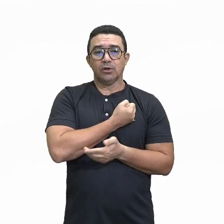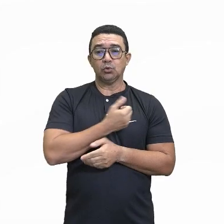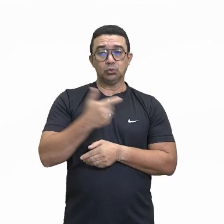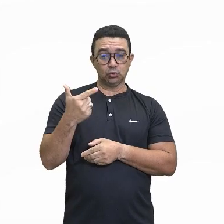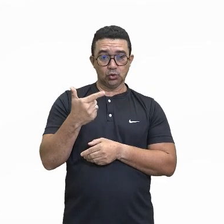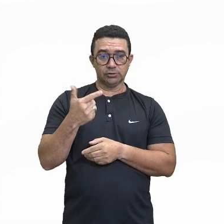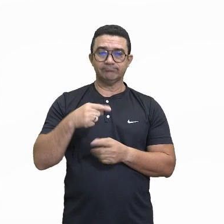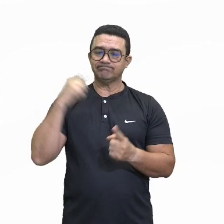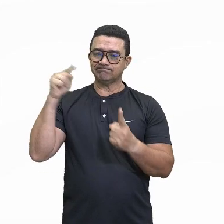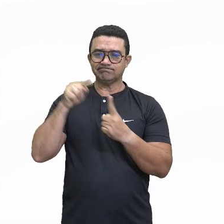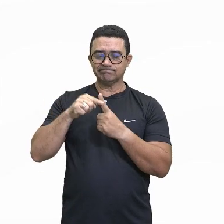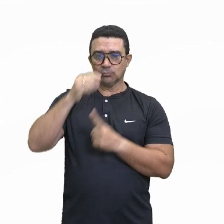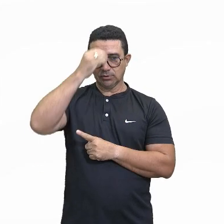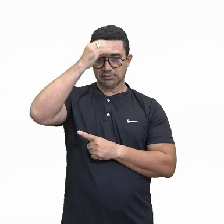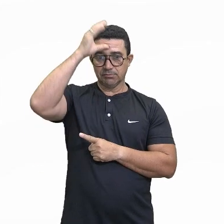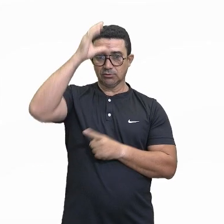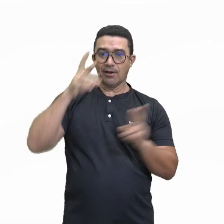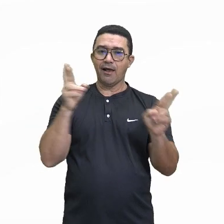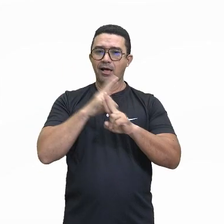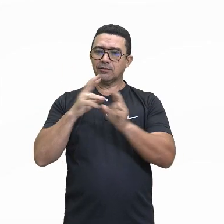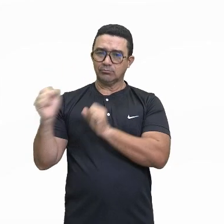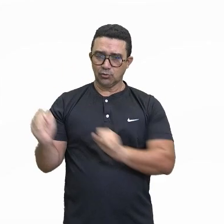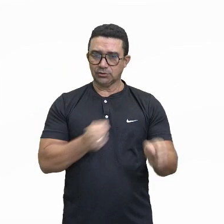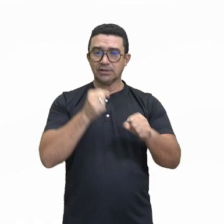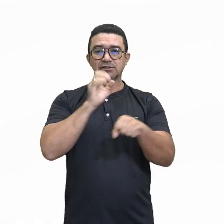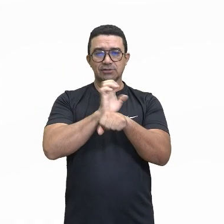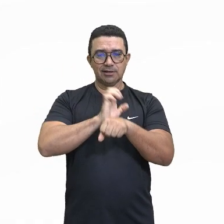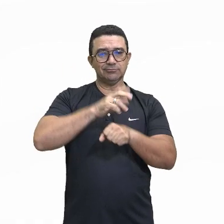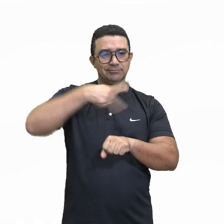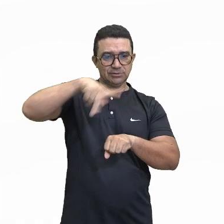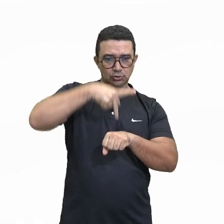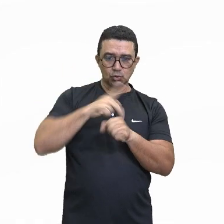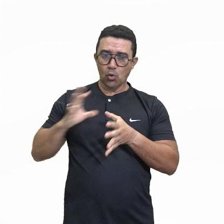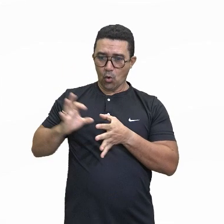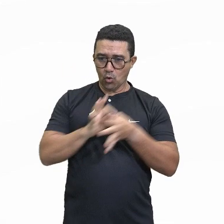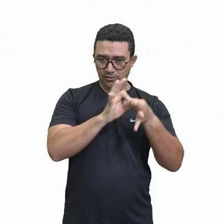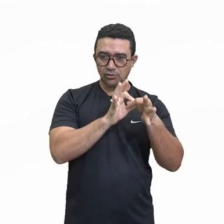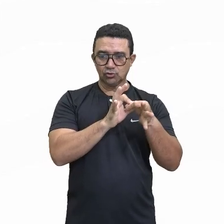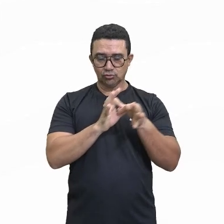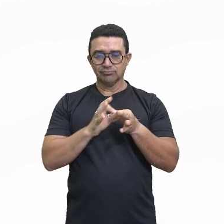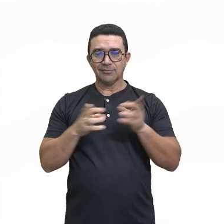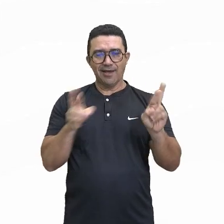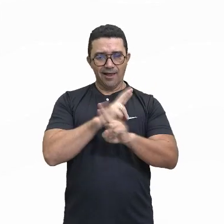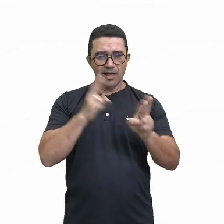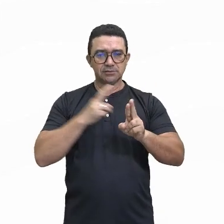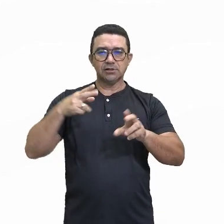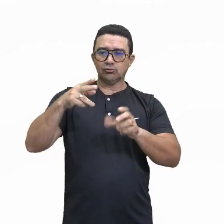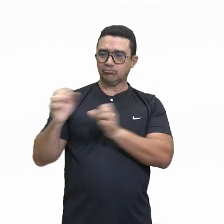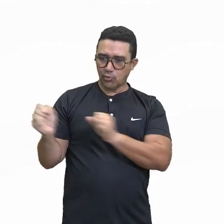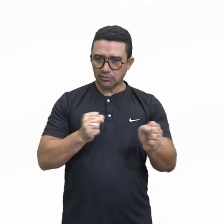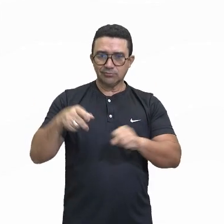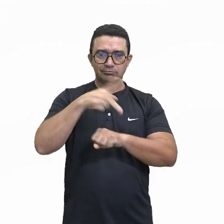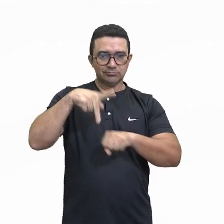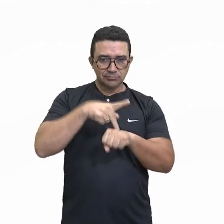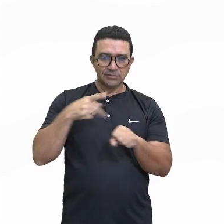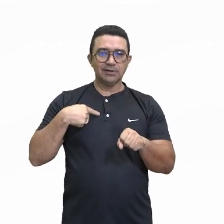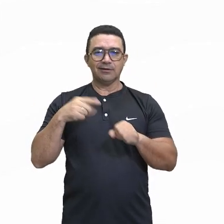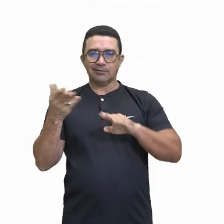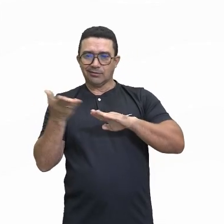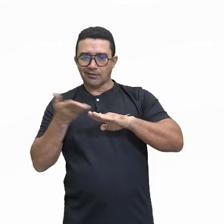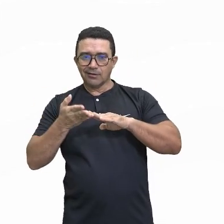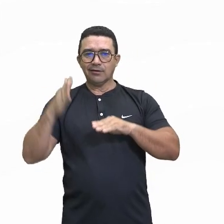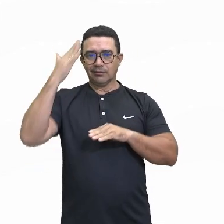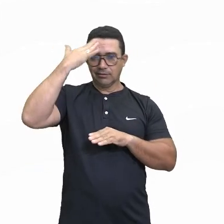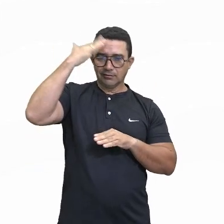aula aí, relações de poder entre os Estados-nações no contexto geopolítico contemporâneo, compreensão dos processos de ocupação